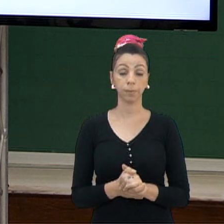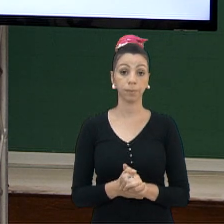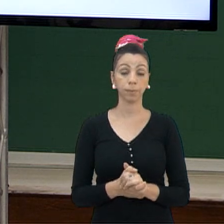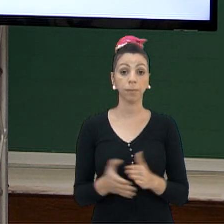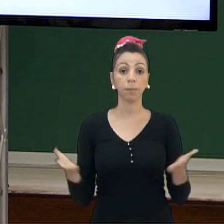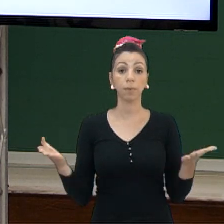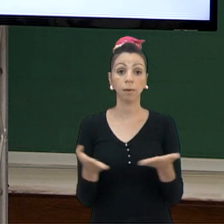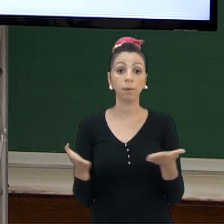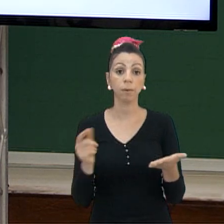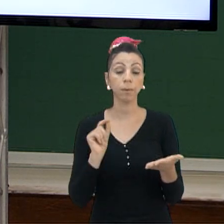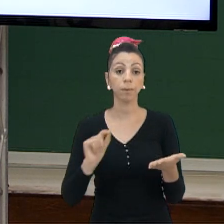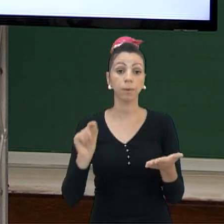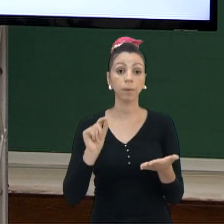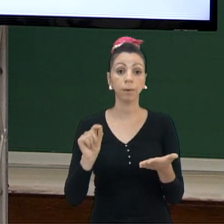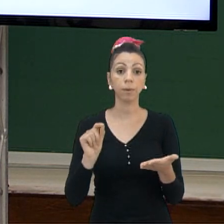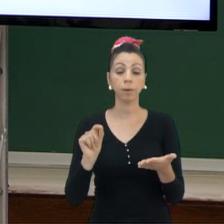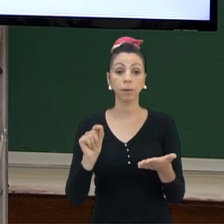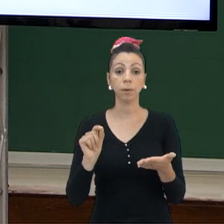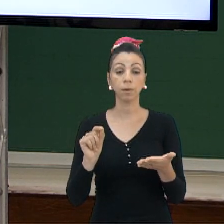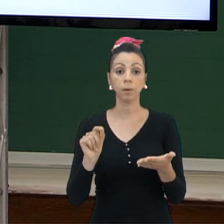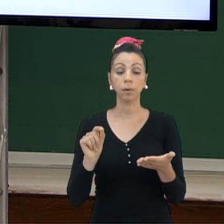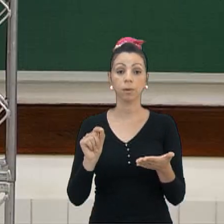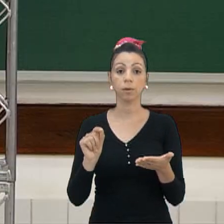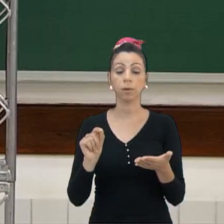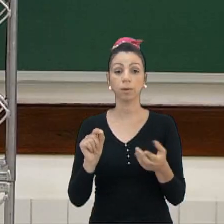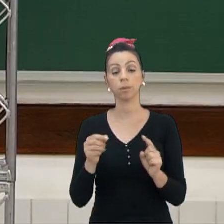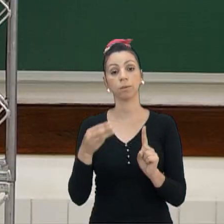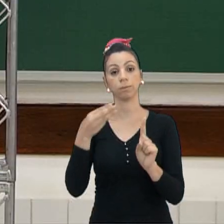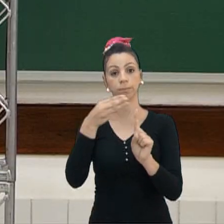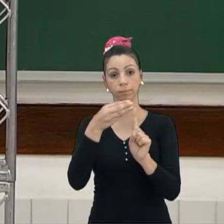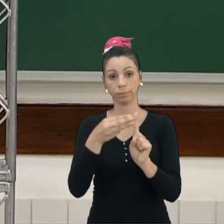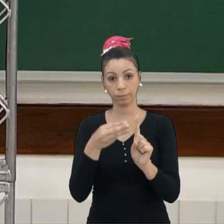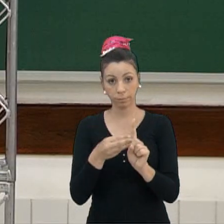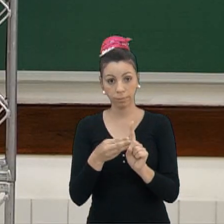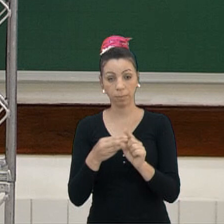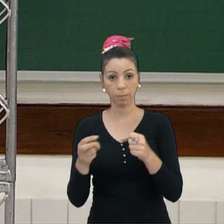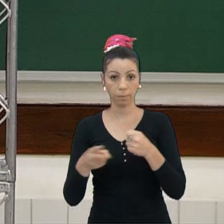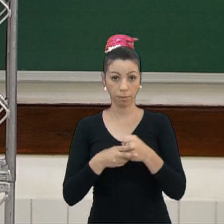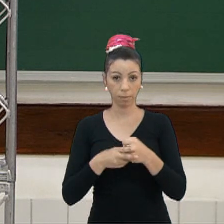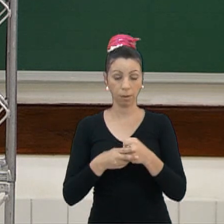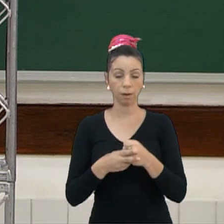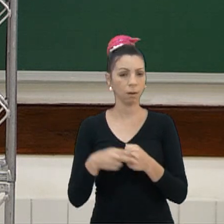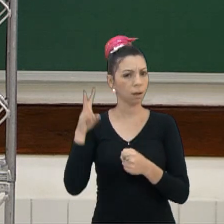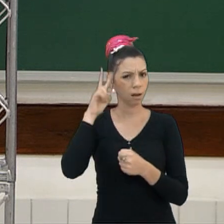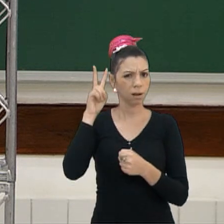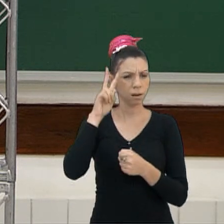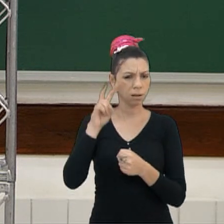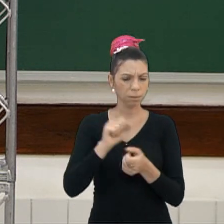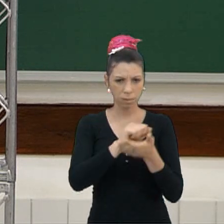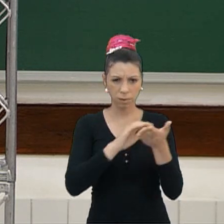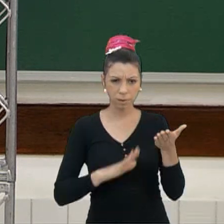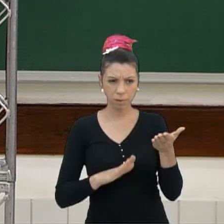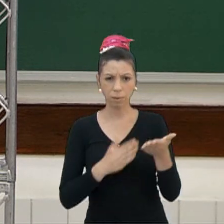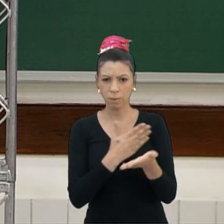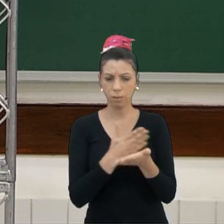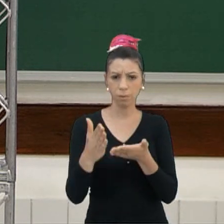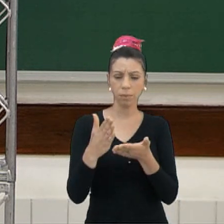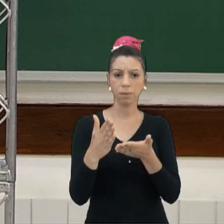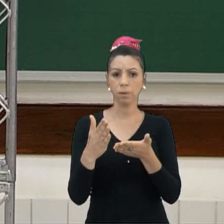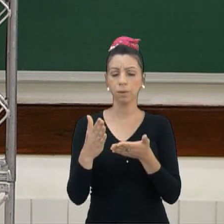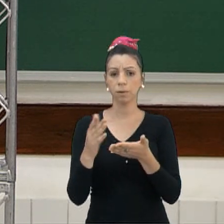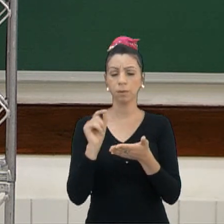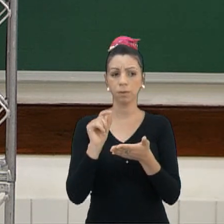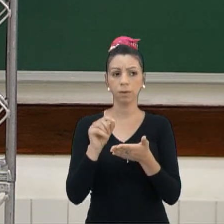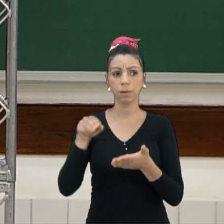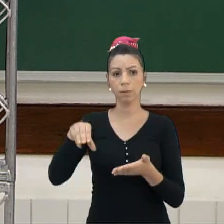E hoje a gente vai falar um pouquinho dos modos verbais. Lembram do quiz? Lá no início, que nós já começamos a falar um pouquinho sobre